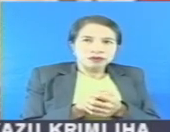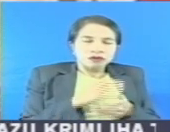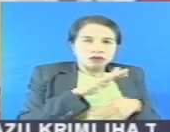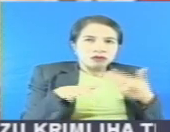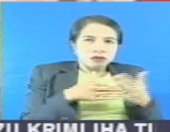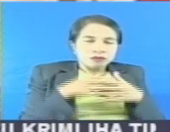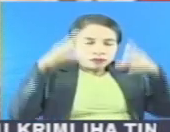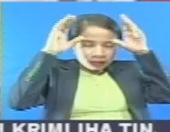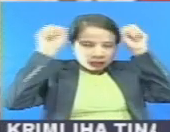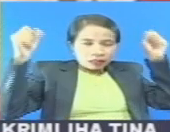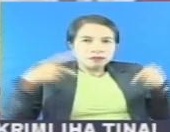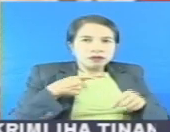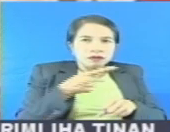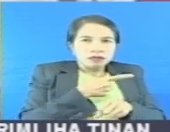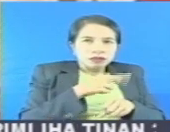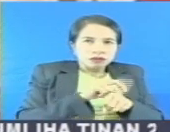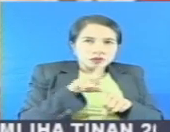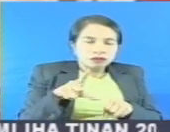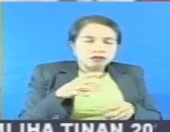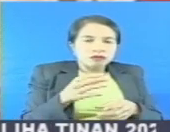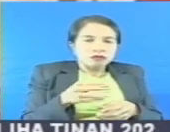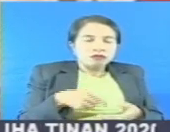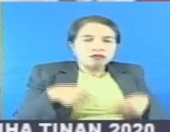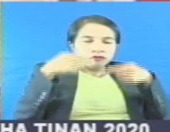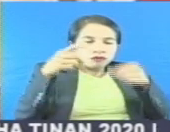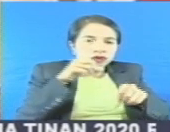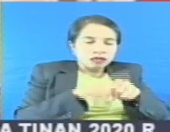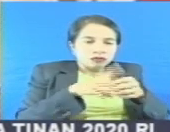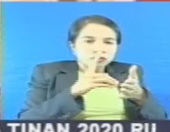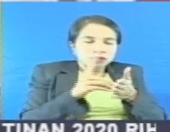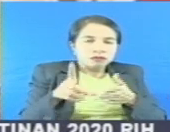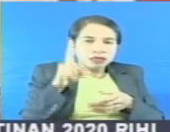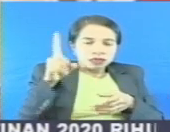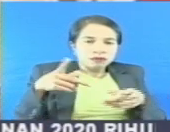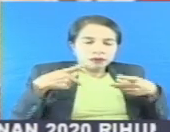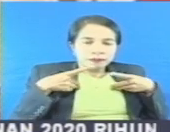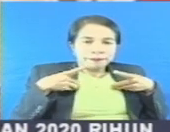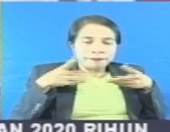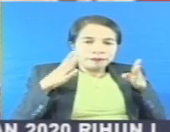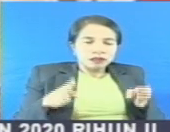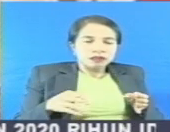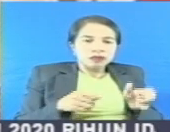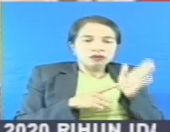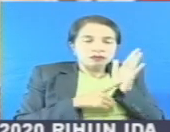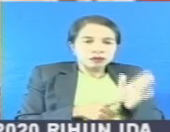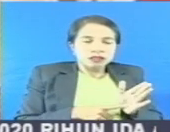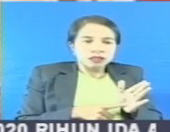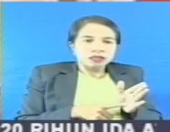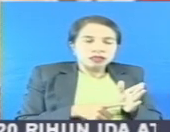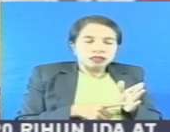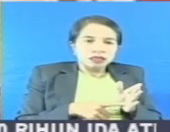Telespectadores, Presidente do Parlamento Nacional, foi tempo semana ida, ba bancadas parlamentares ato apresenta, candidato foi